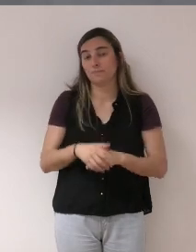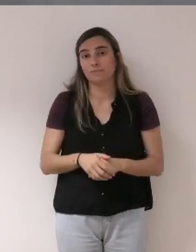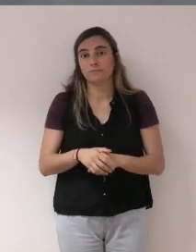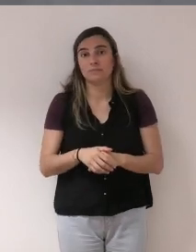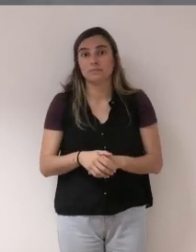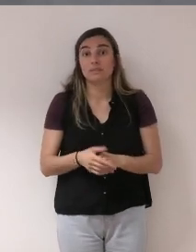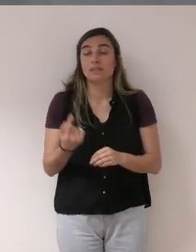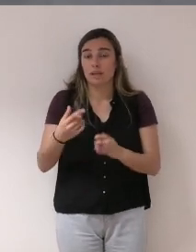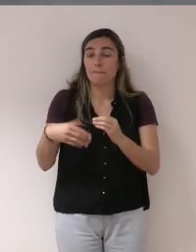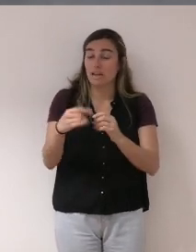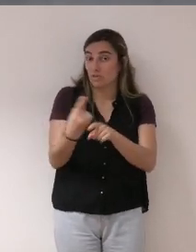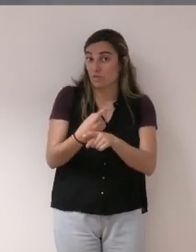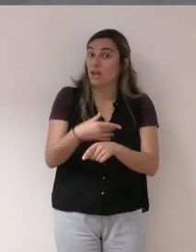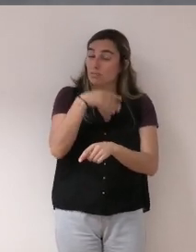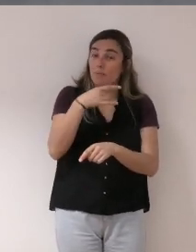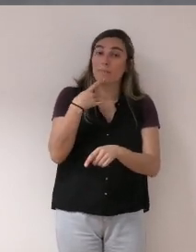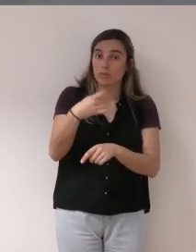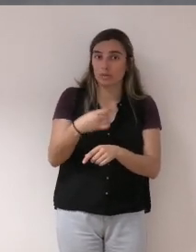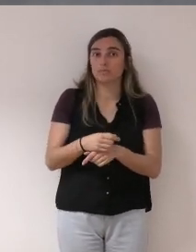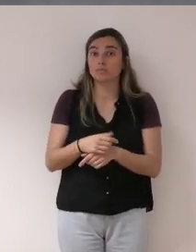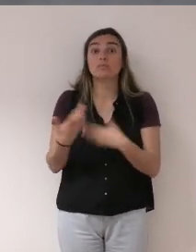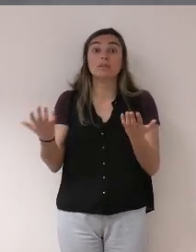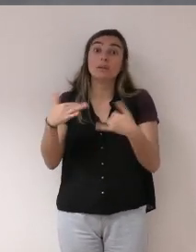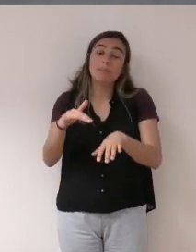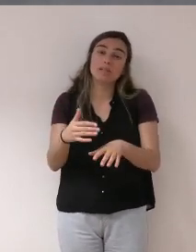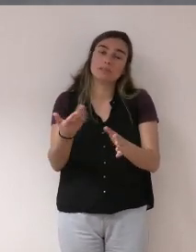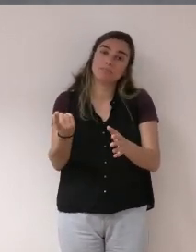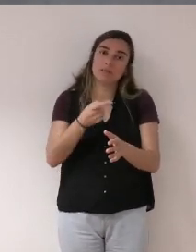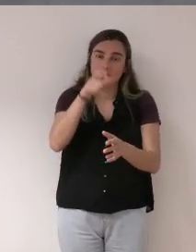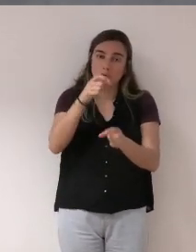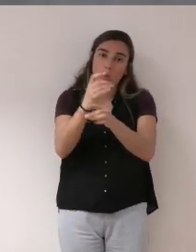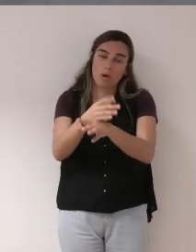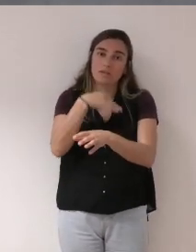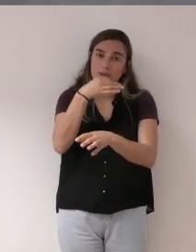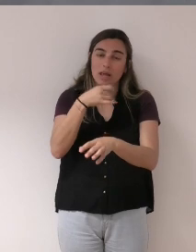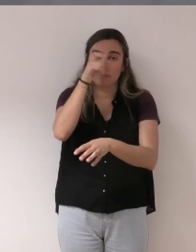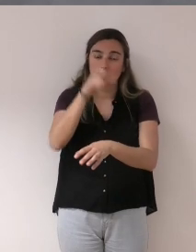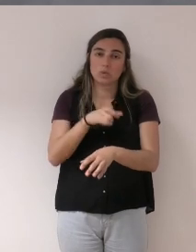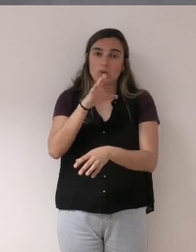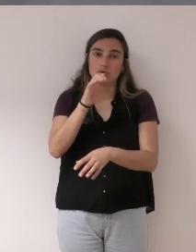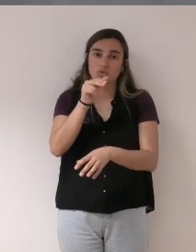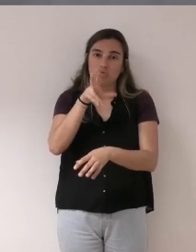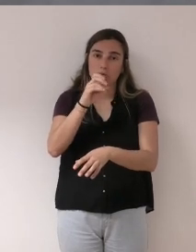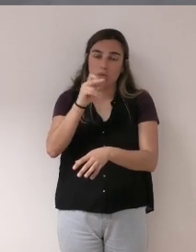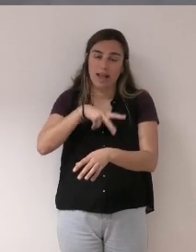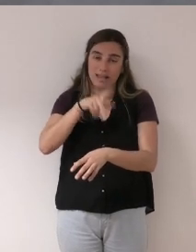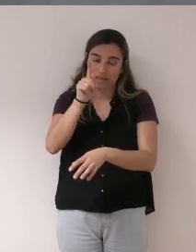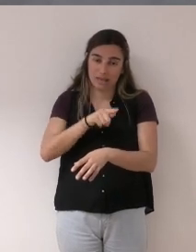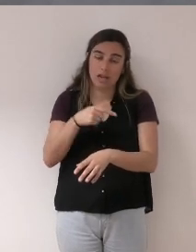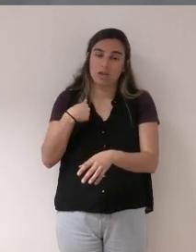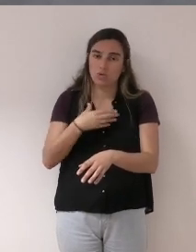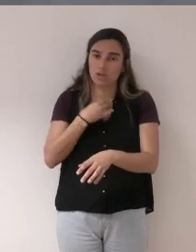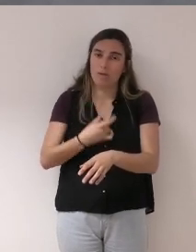Eu tenho mais umas coisas para, mas... João André? Eu gostava de colocar uma questão dupla,